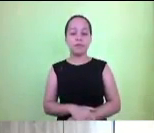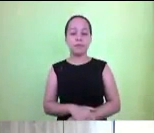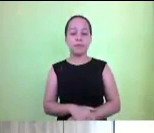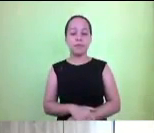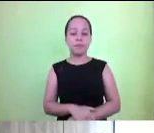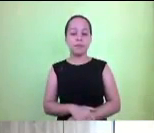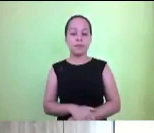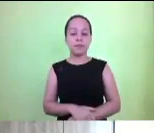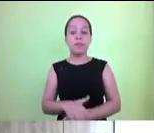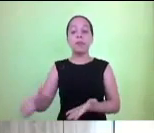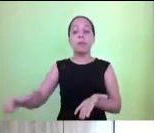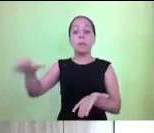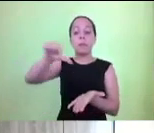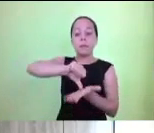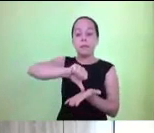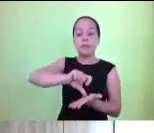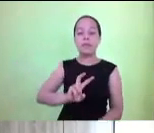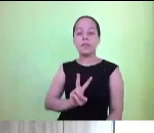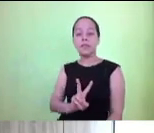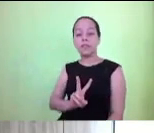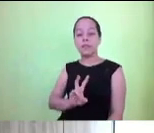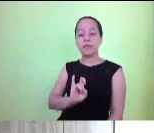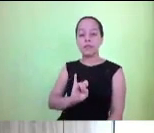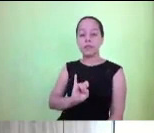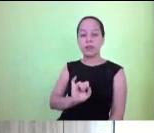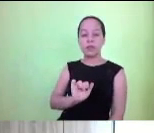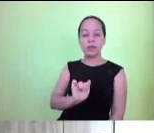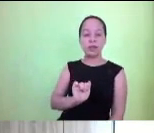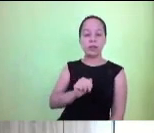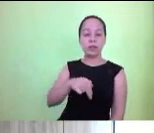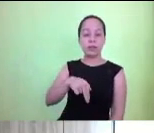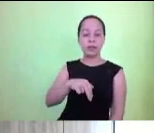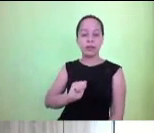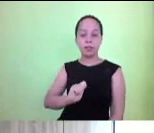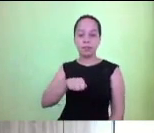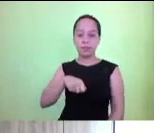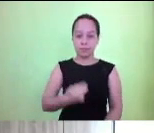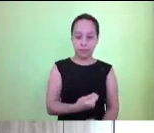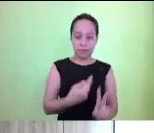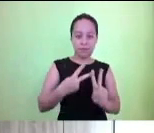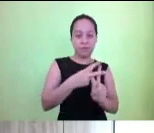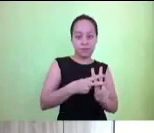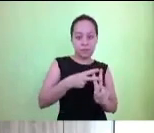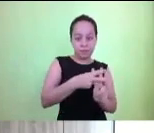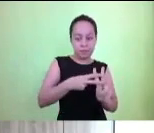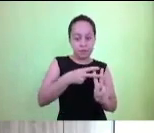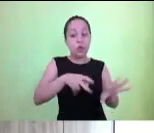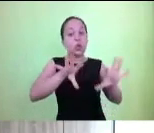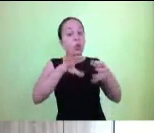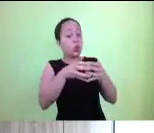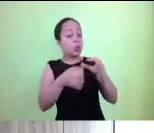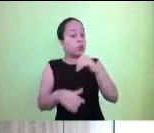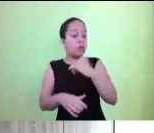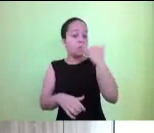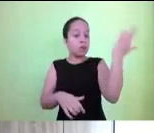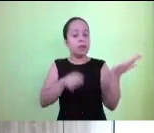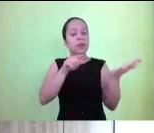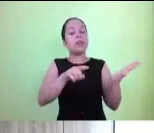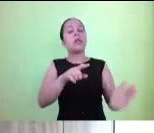Polo Viana. Sorteio será do público externo. Código de vagas